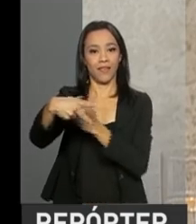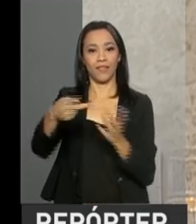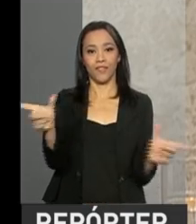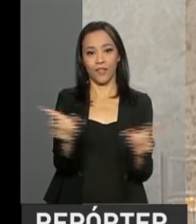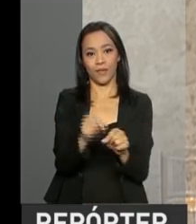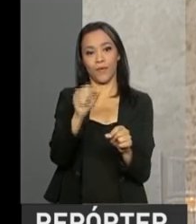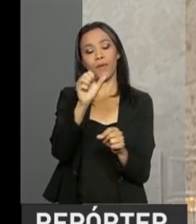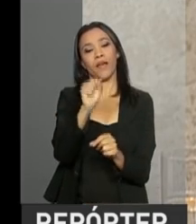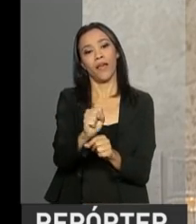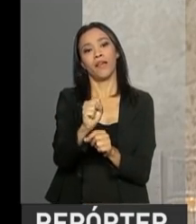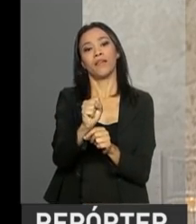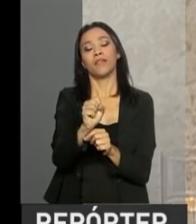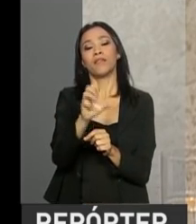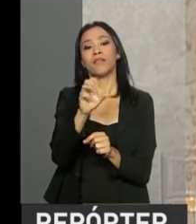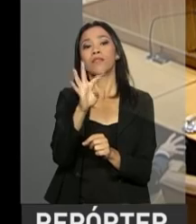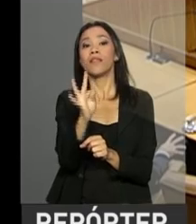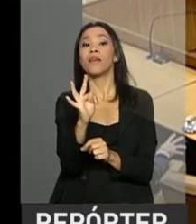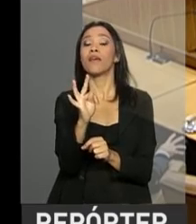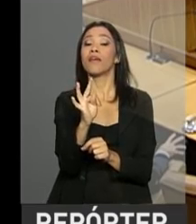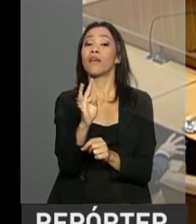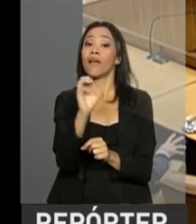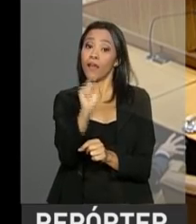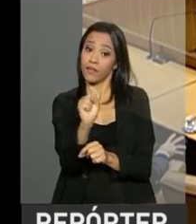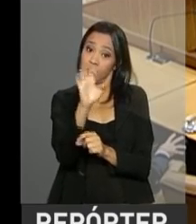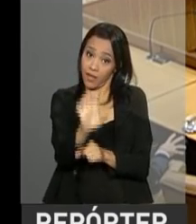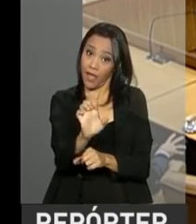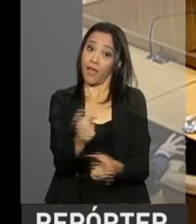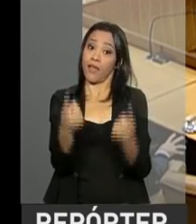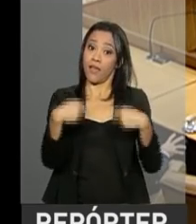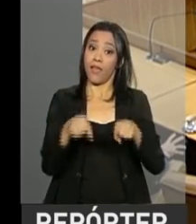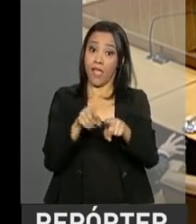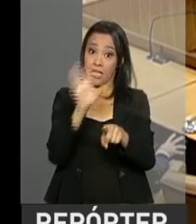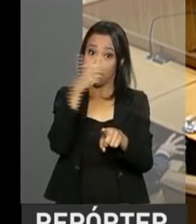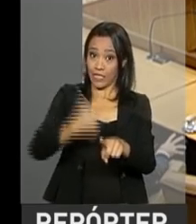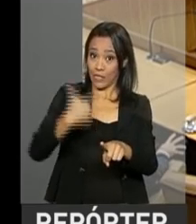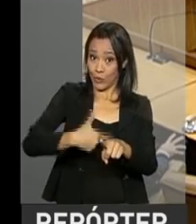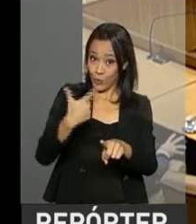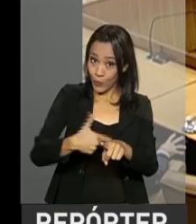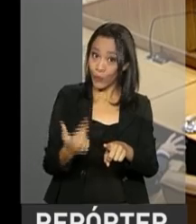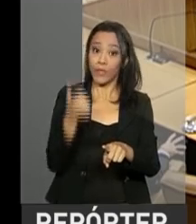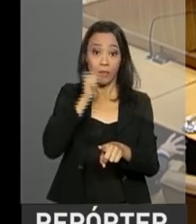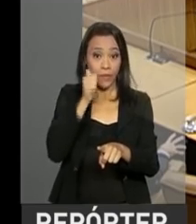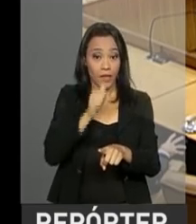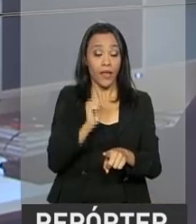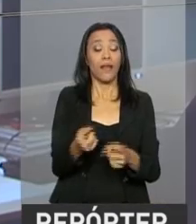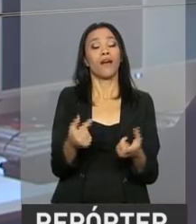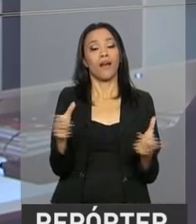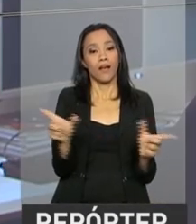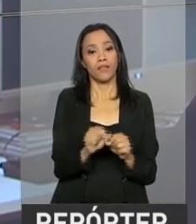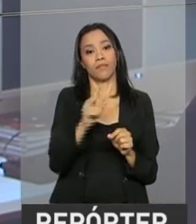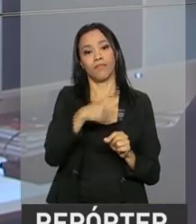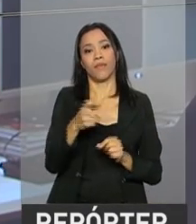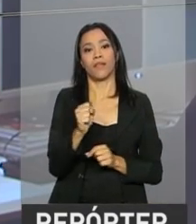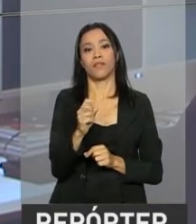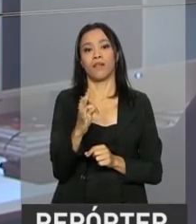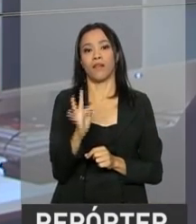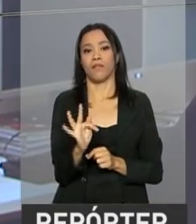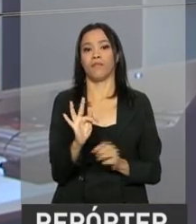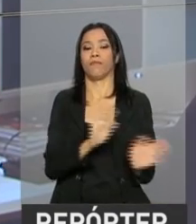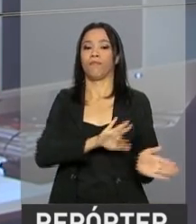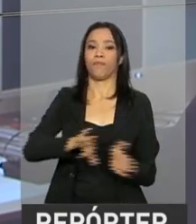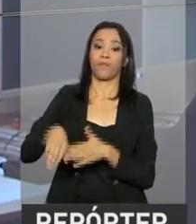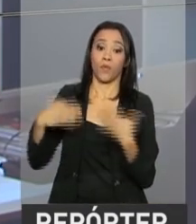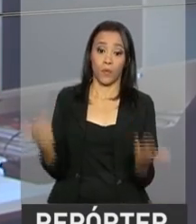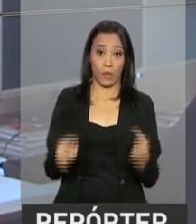Superior Eleitoral, o TSE, e é a segunda a presidir o Supremo Tribunal Federal. Bom, o assunto agora